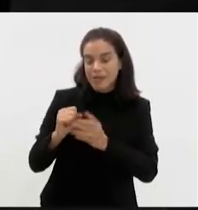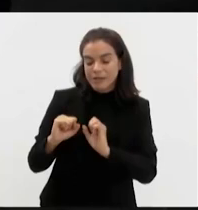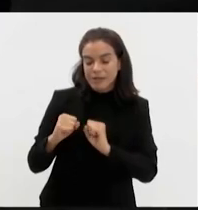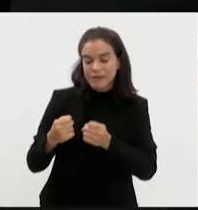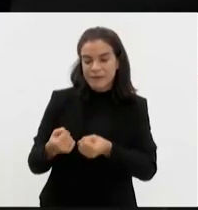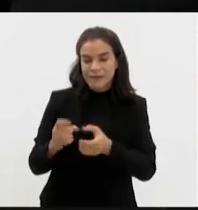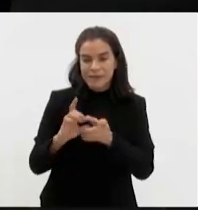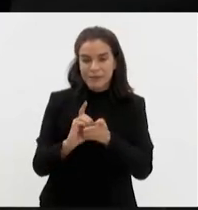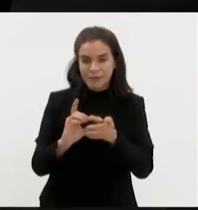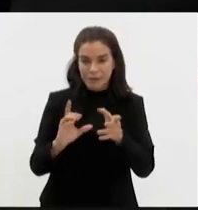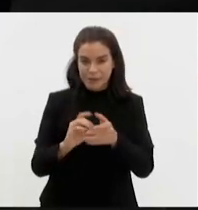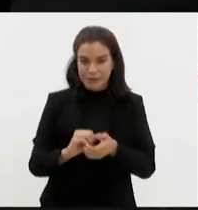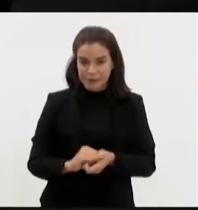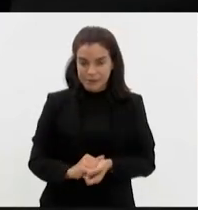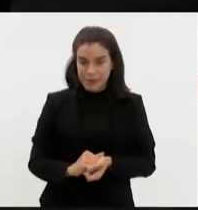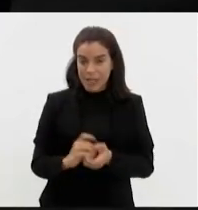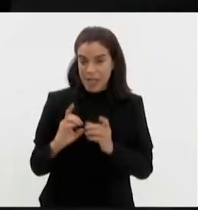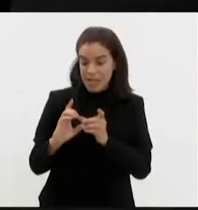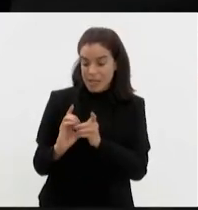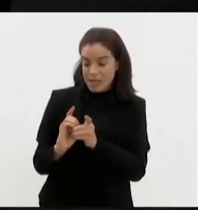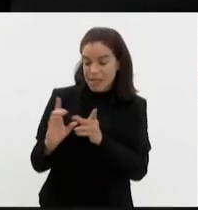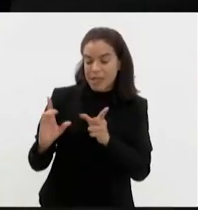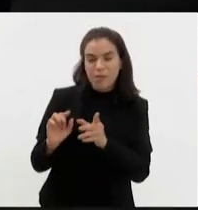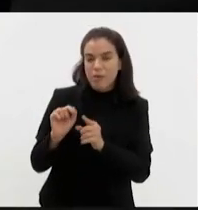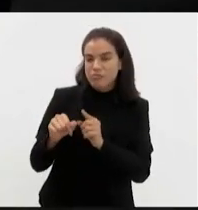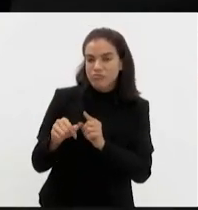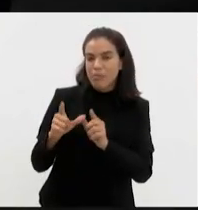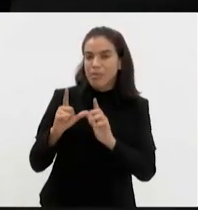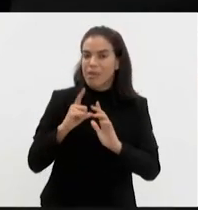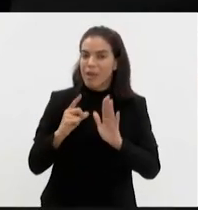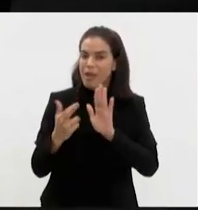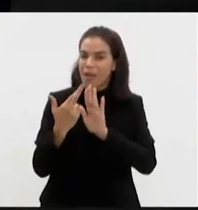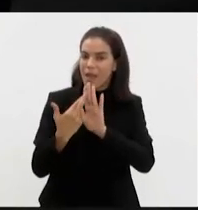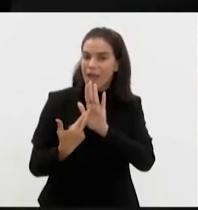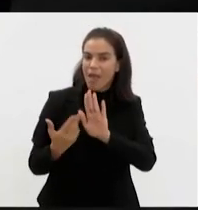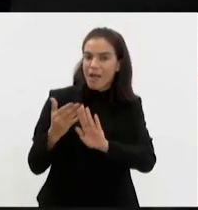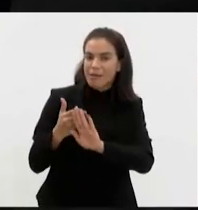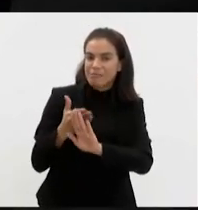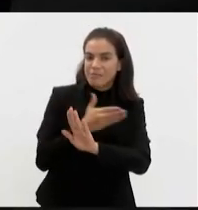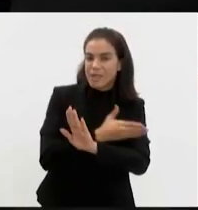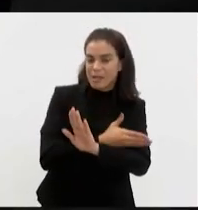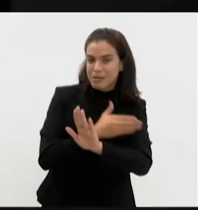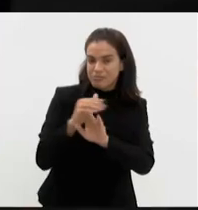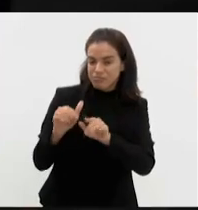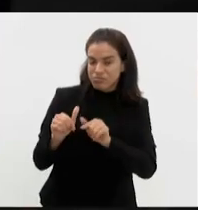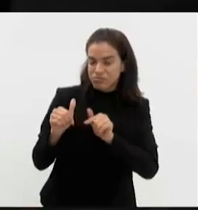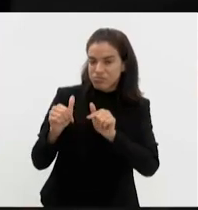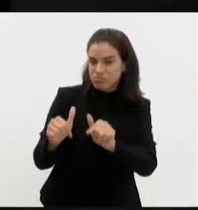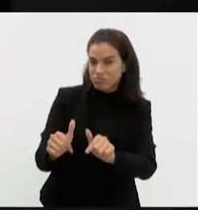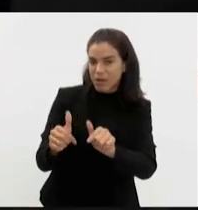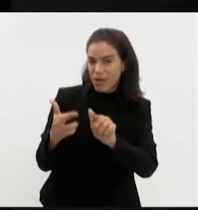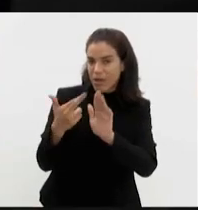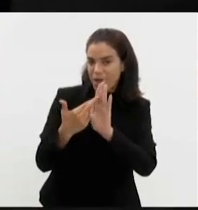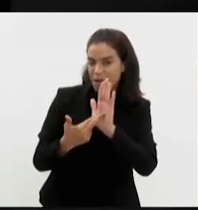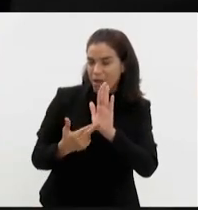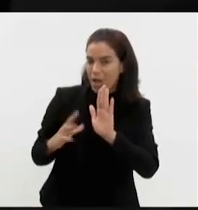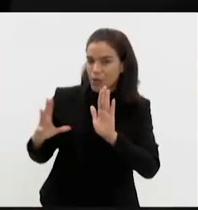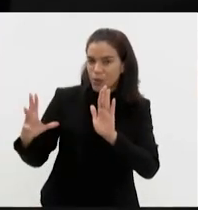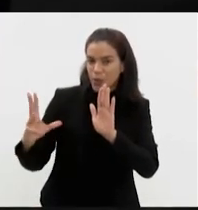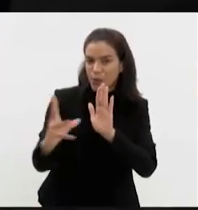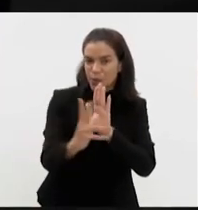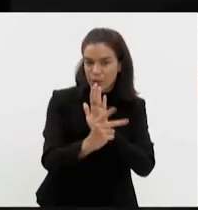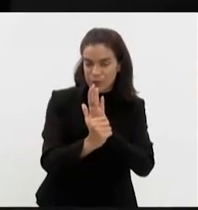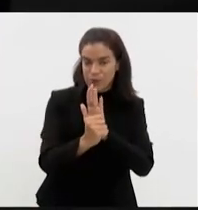democracia e democracia se faz com regras previamente definidas e aplicáveis a todas e todos